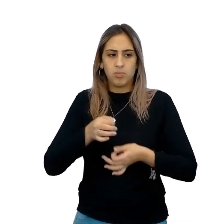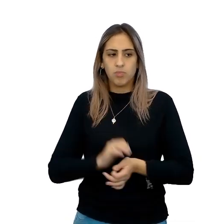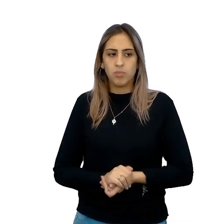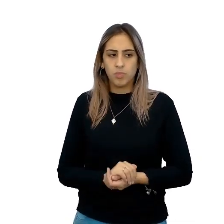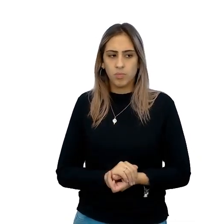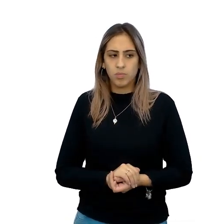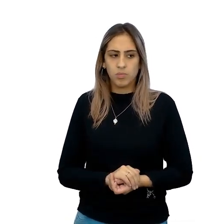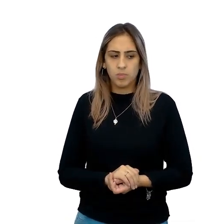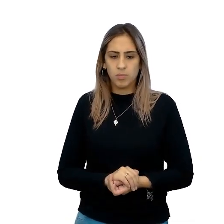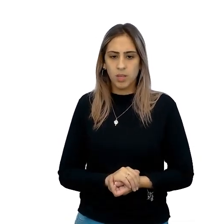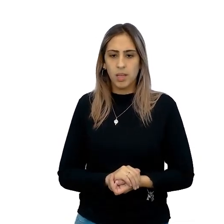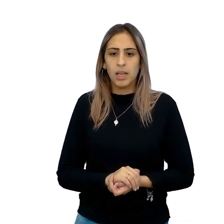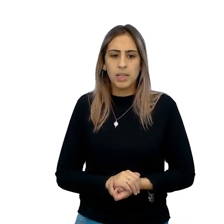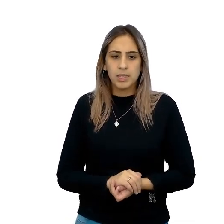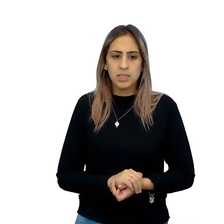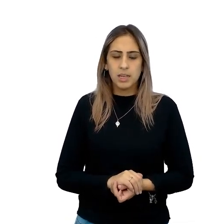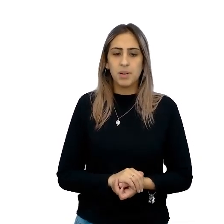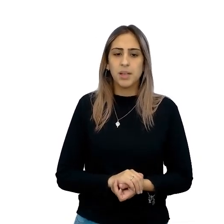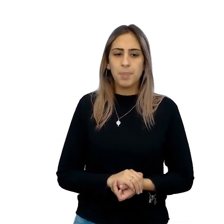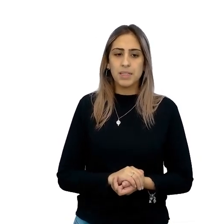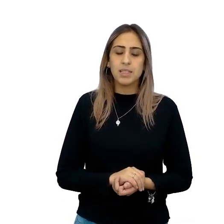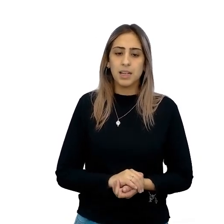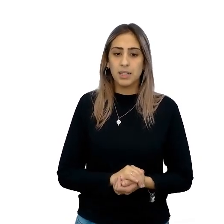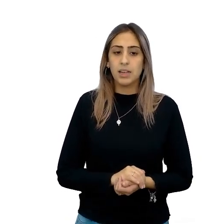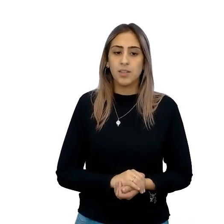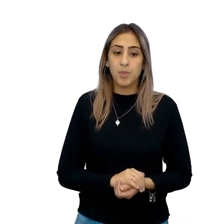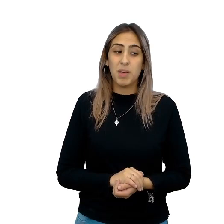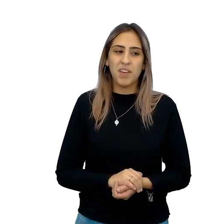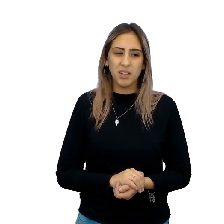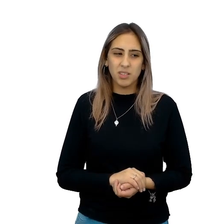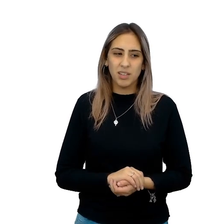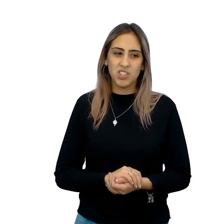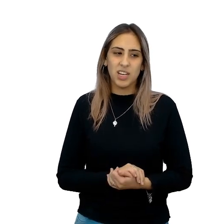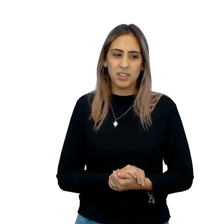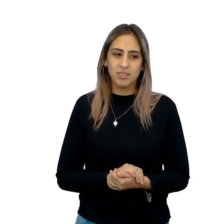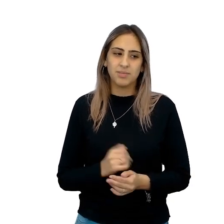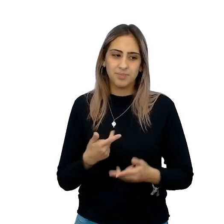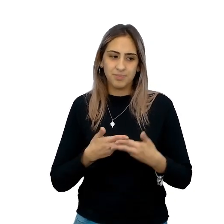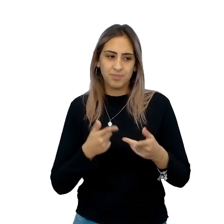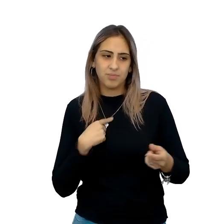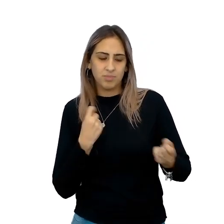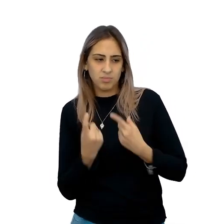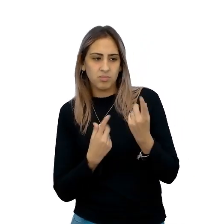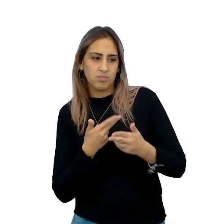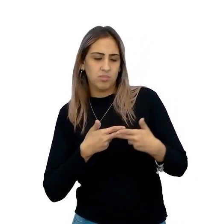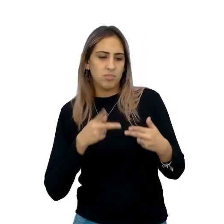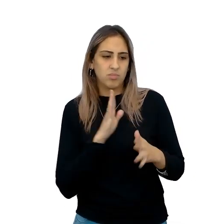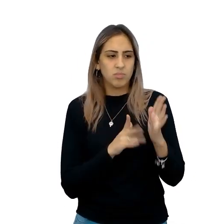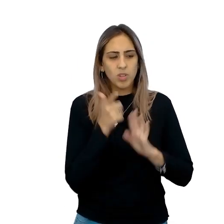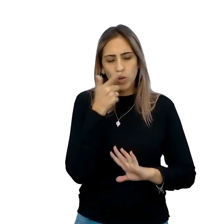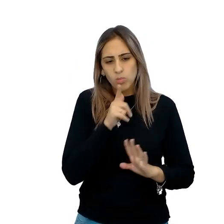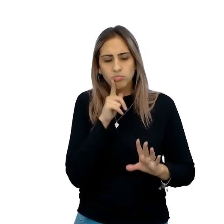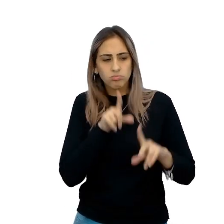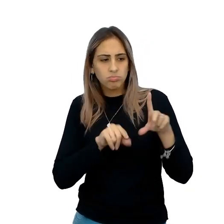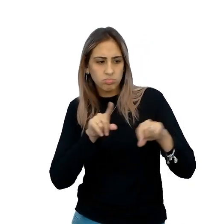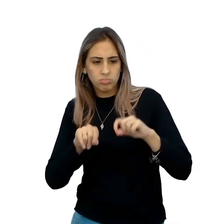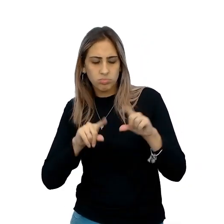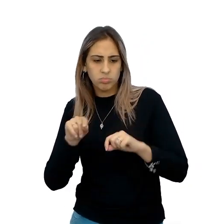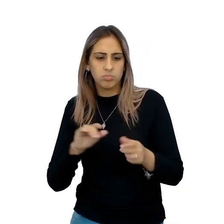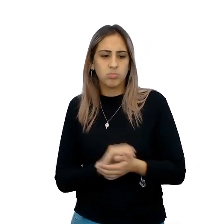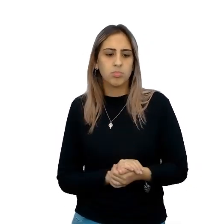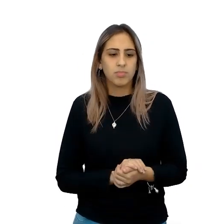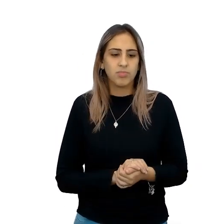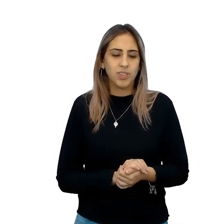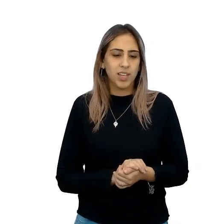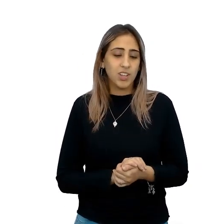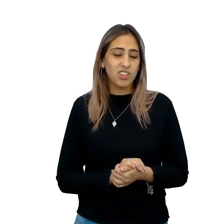de temas, né? E aí a gente trouxe aqui nesse slide algumas das propostas de vocês que a gente conseguiu selecionar lá no